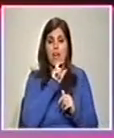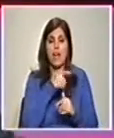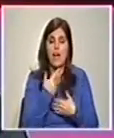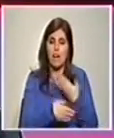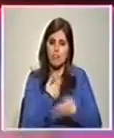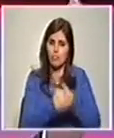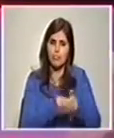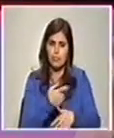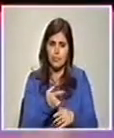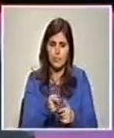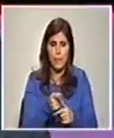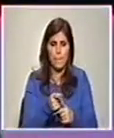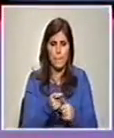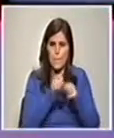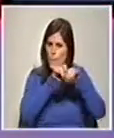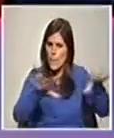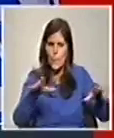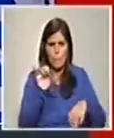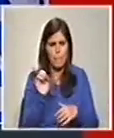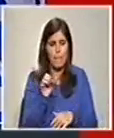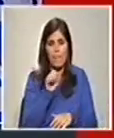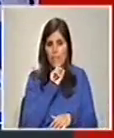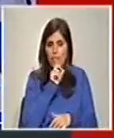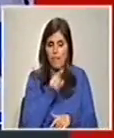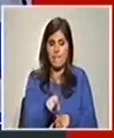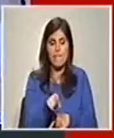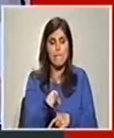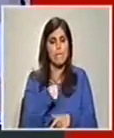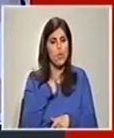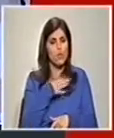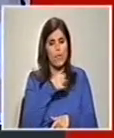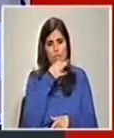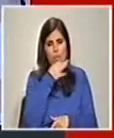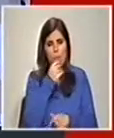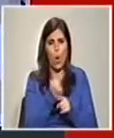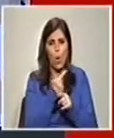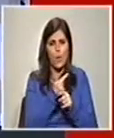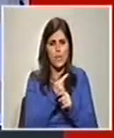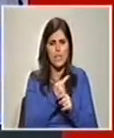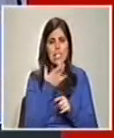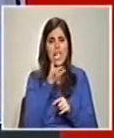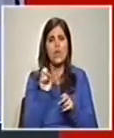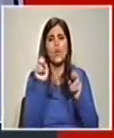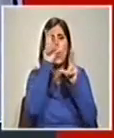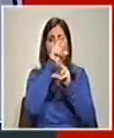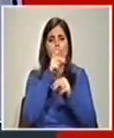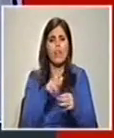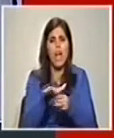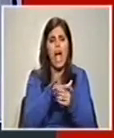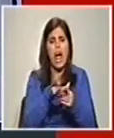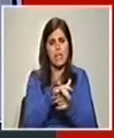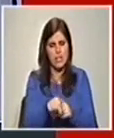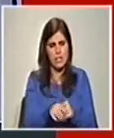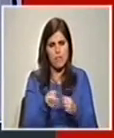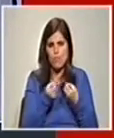transforma-se com a escala. Eu falava há pouco também de uma questão que me parece muito importante, que é... O sangue novo nesta área, não é? Que é